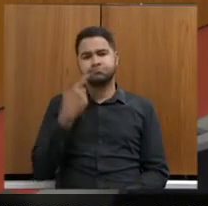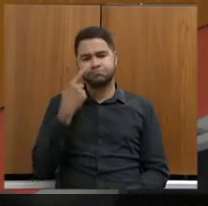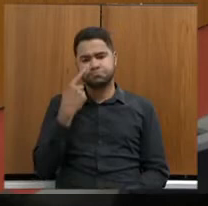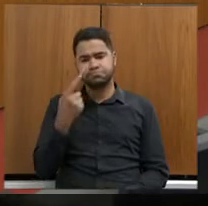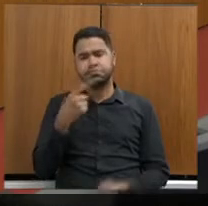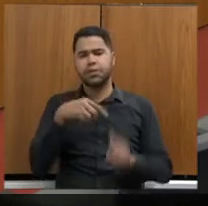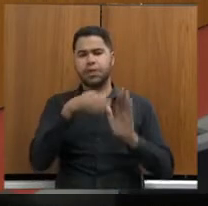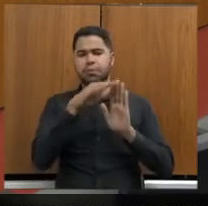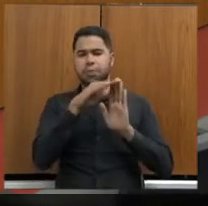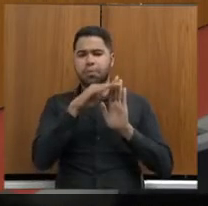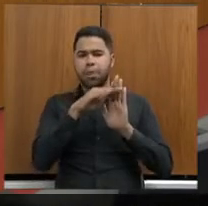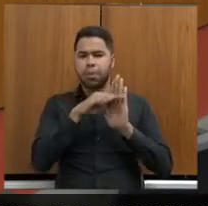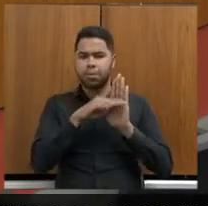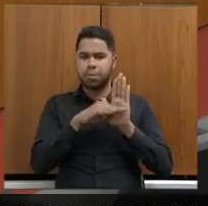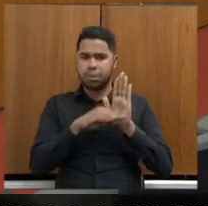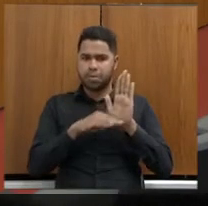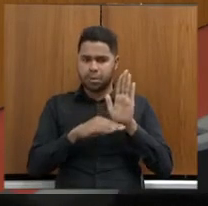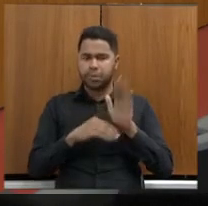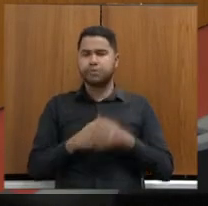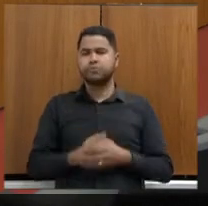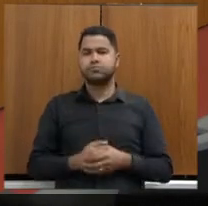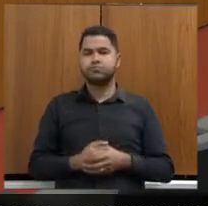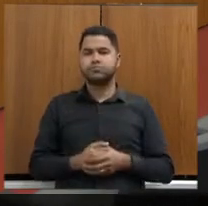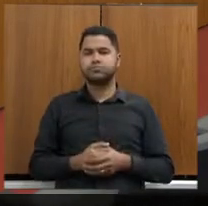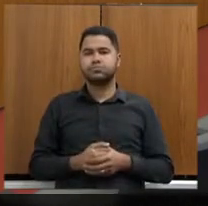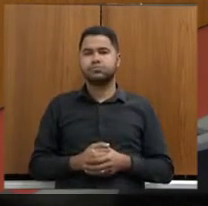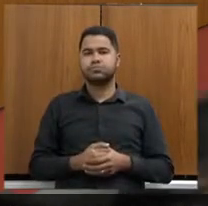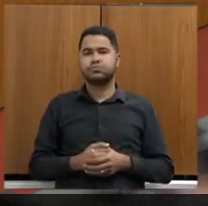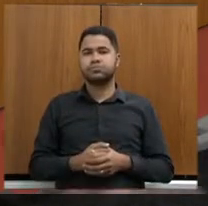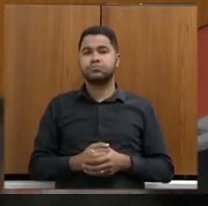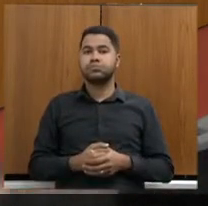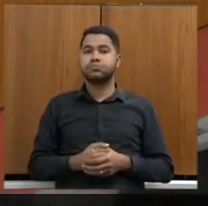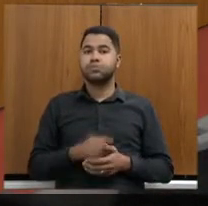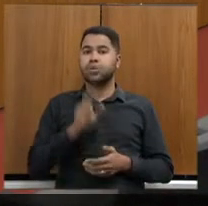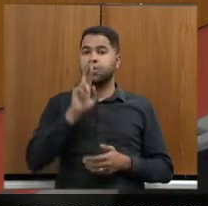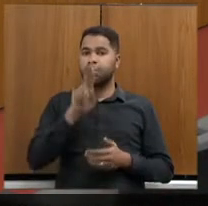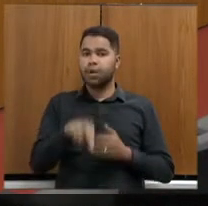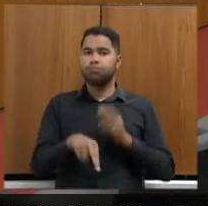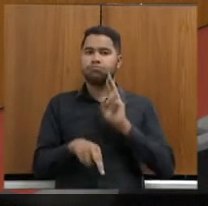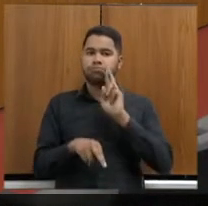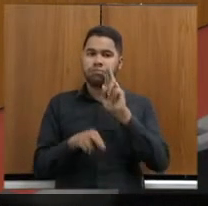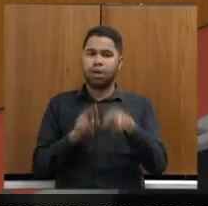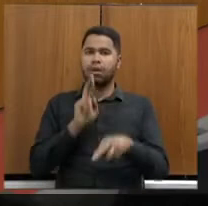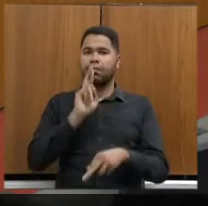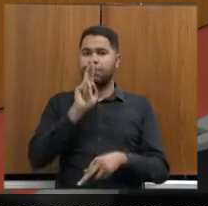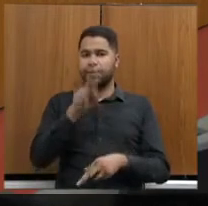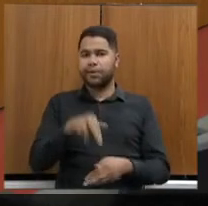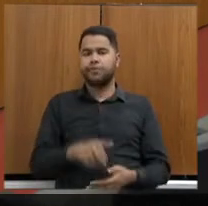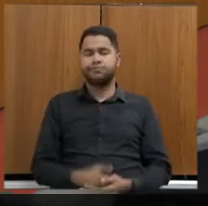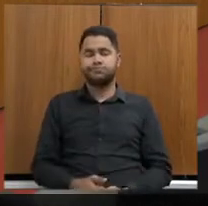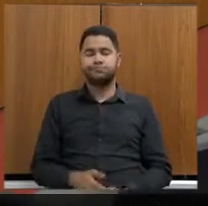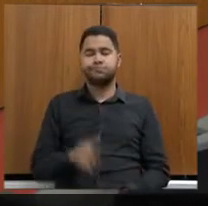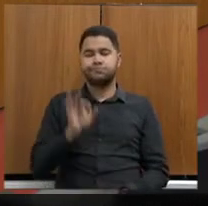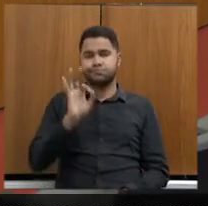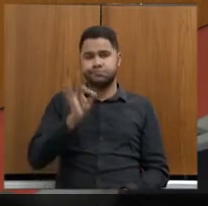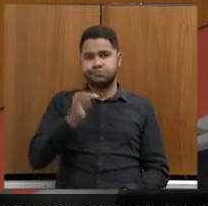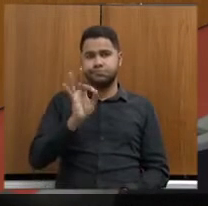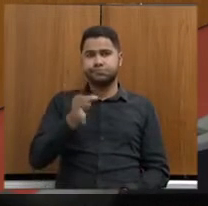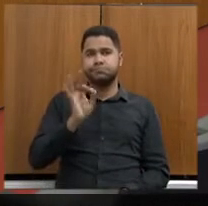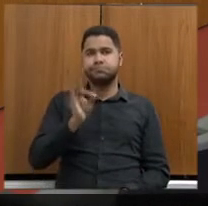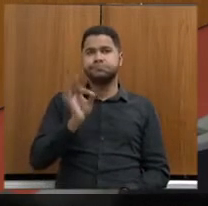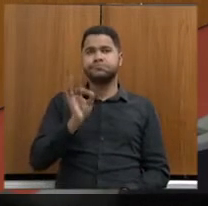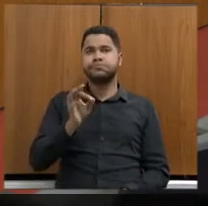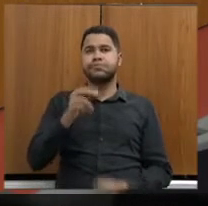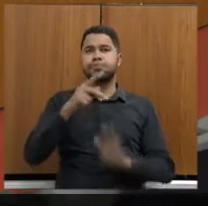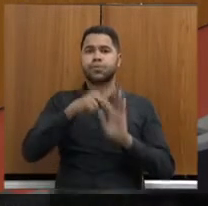todas as suas considerações né E vamos responder uma uma aqui é realmente é a